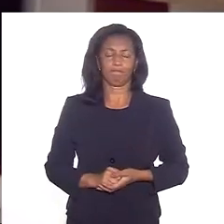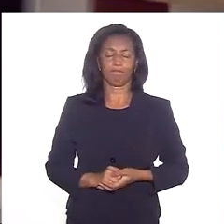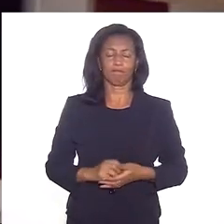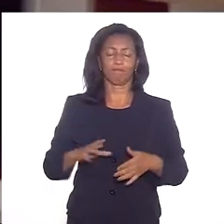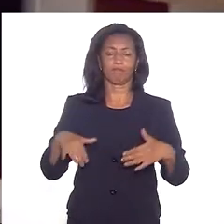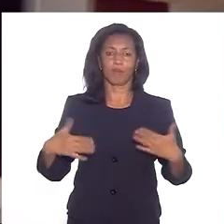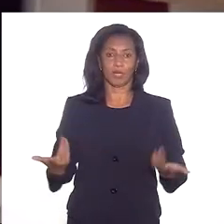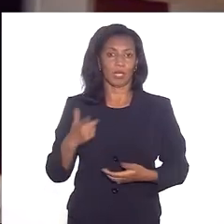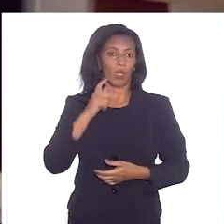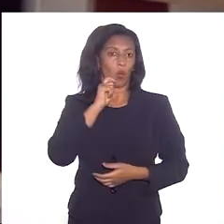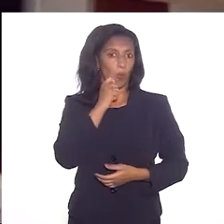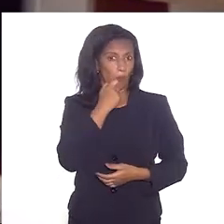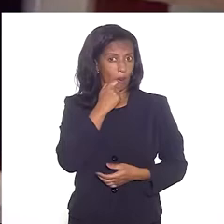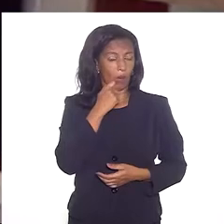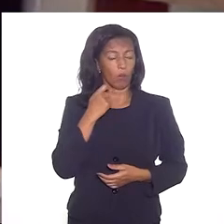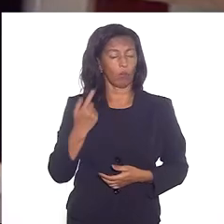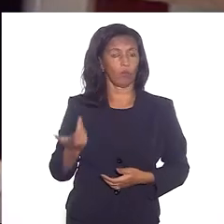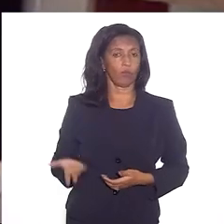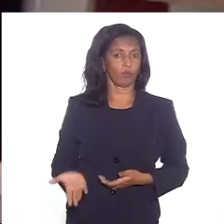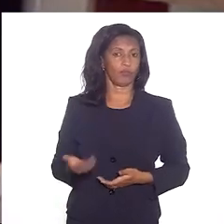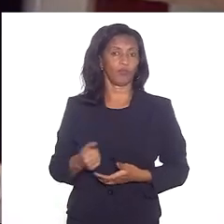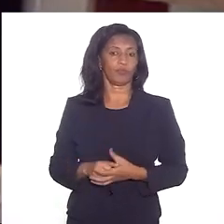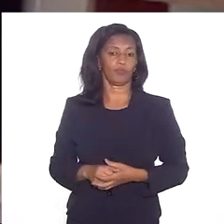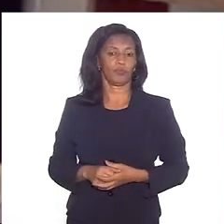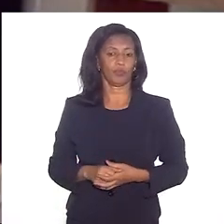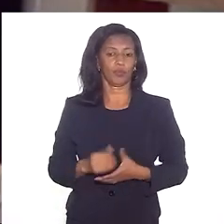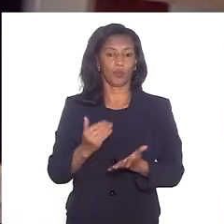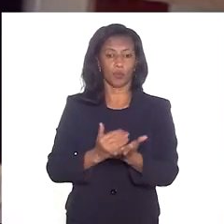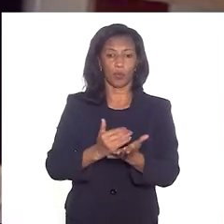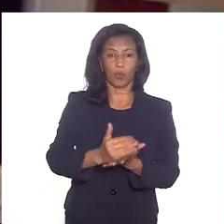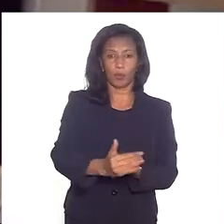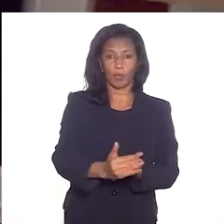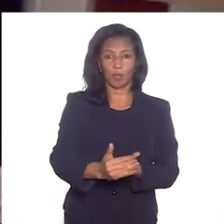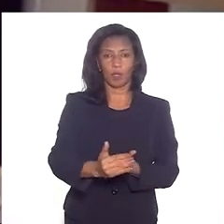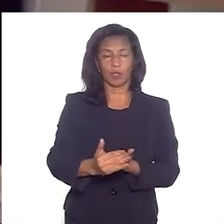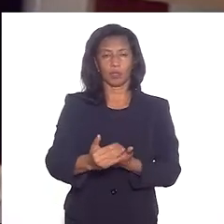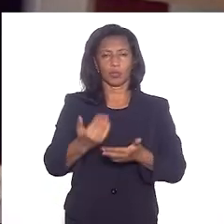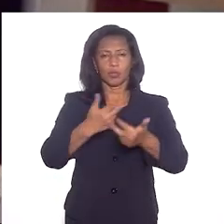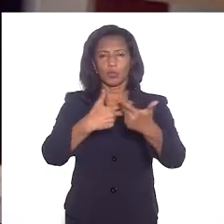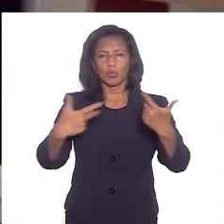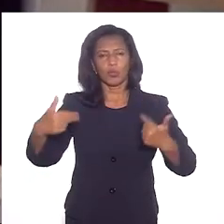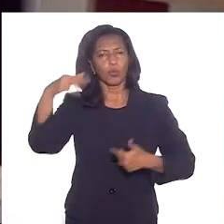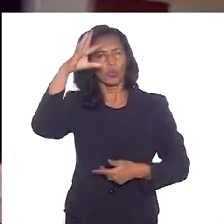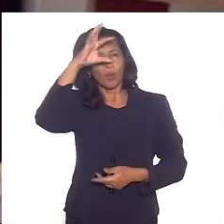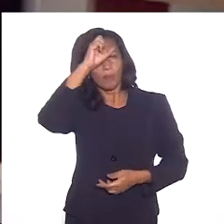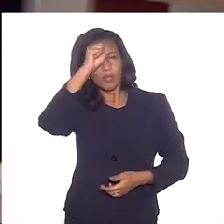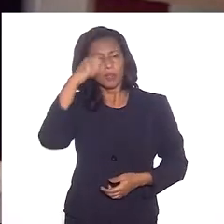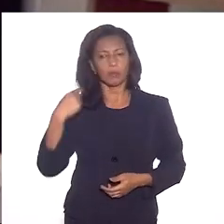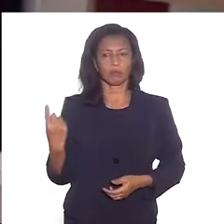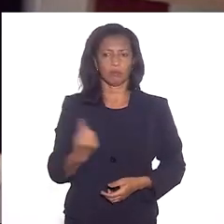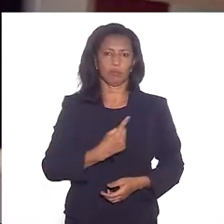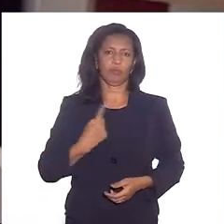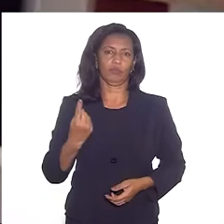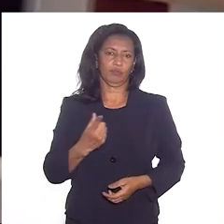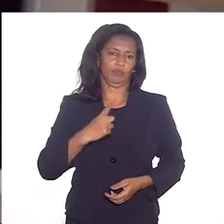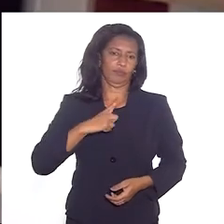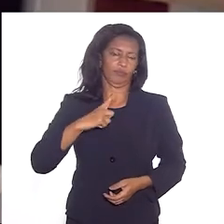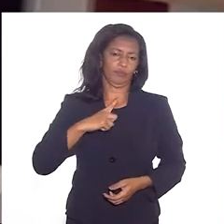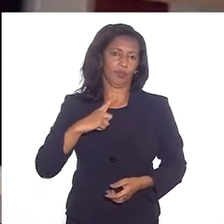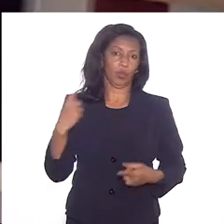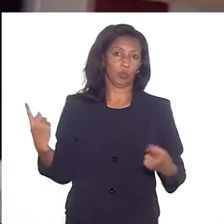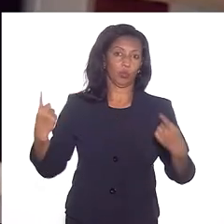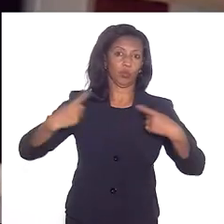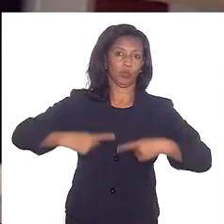né? Então, o pão foi um início de muitos aprendizados que nós tivemos,